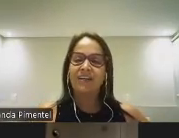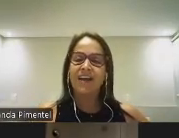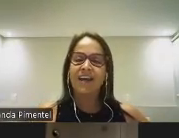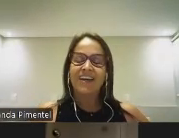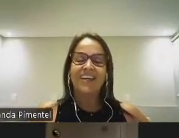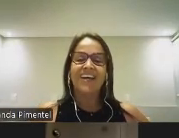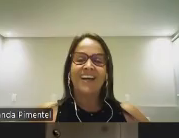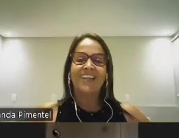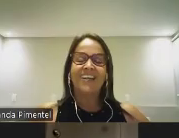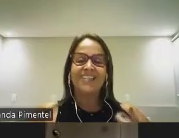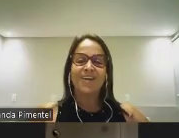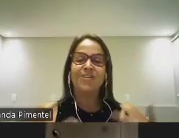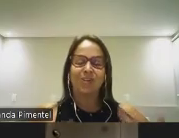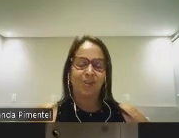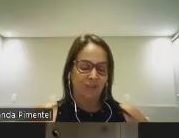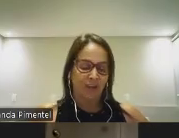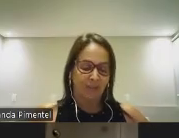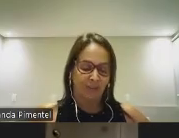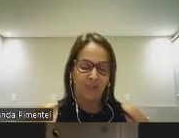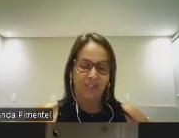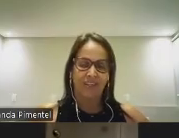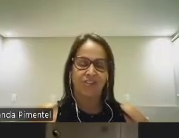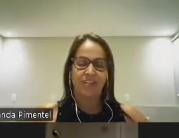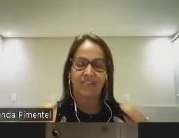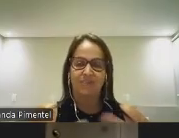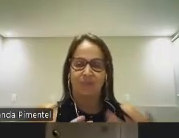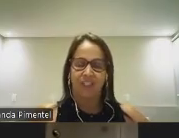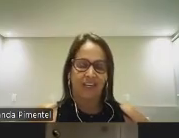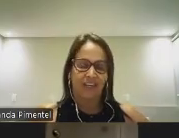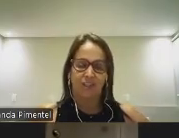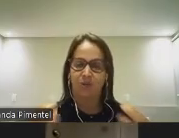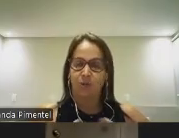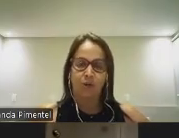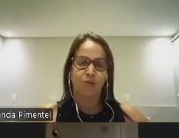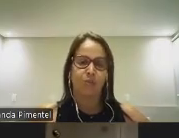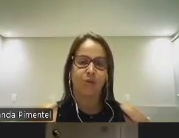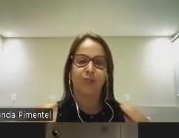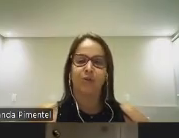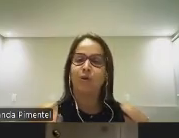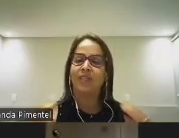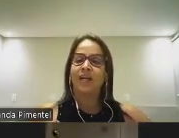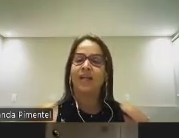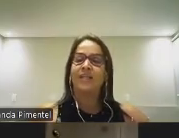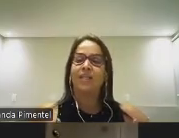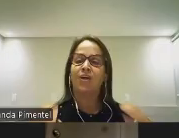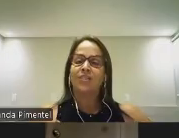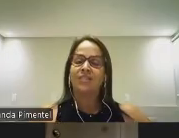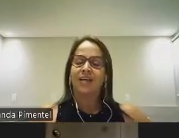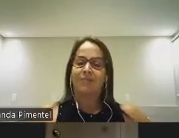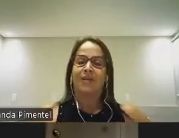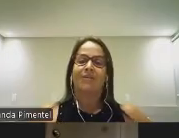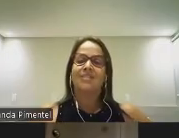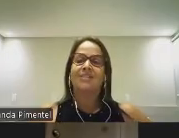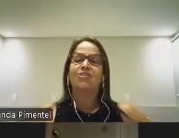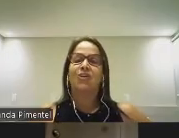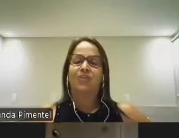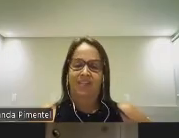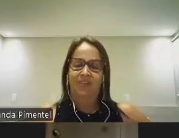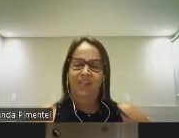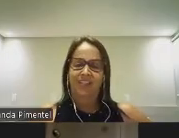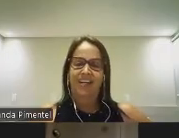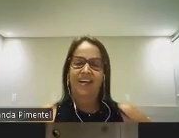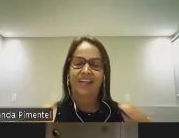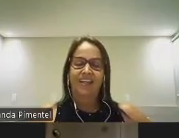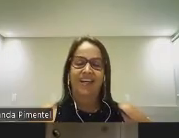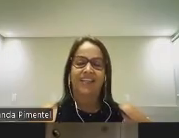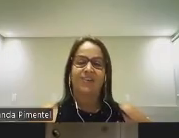desintoxicar, né? E aí, esse episódio que eu falei para vocês, desse podcast que eu gosto muito, o nome dele é Detox Cerebral, existe ou